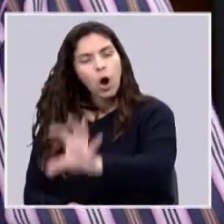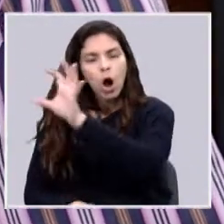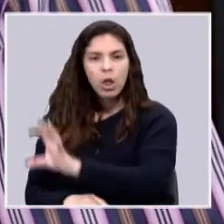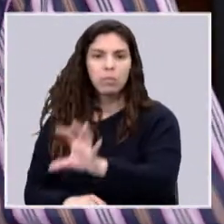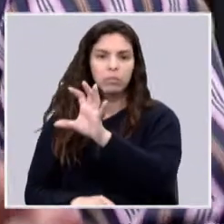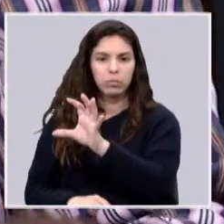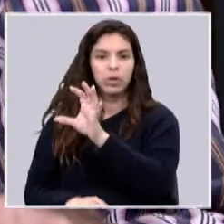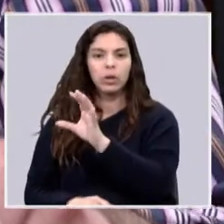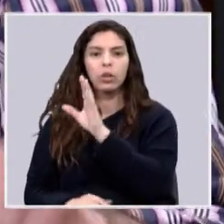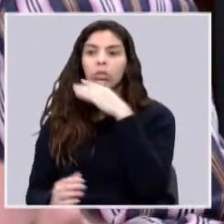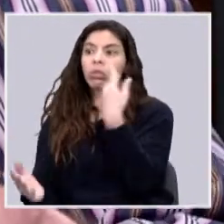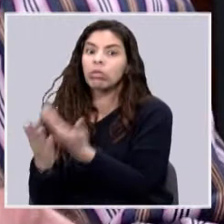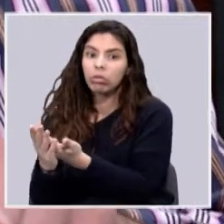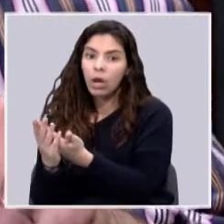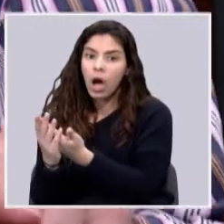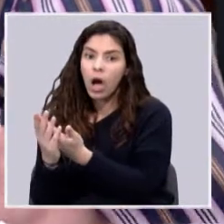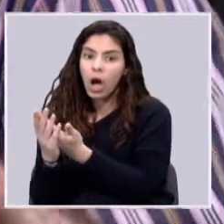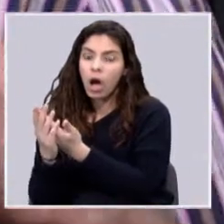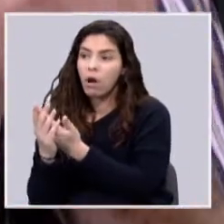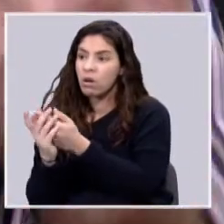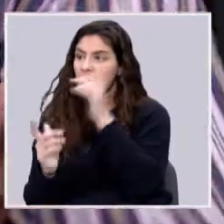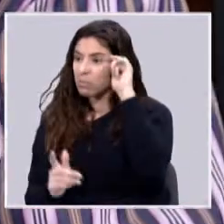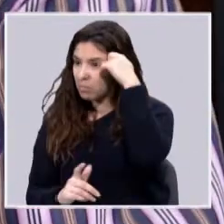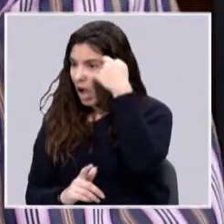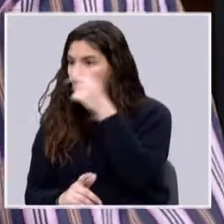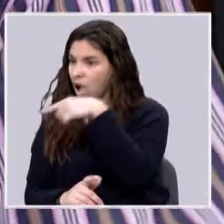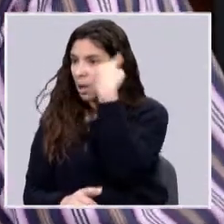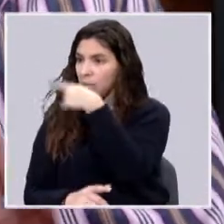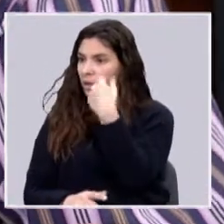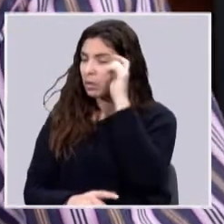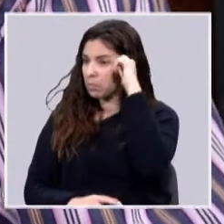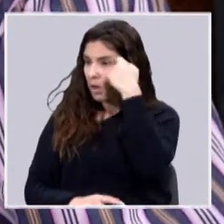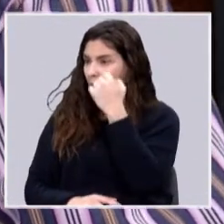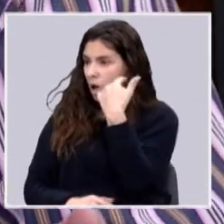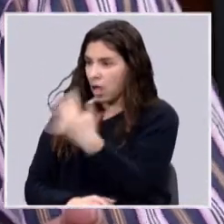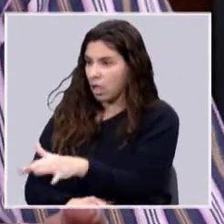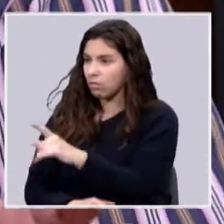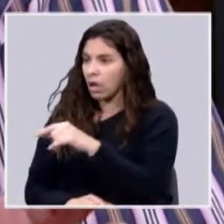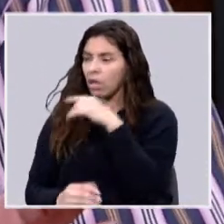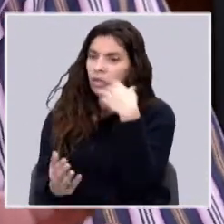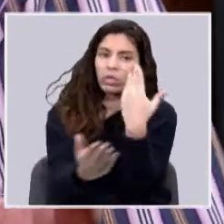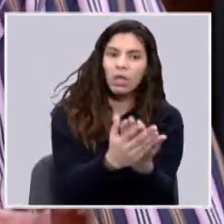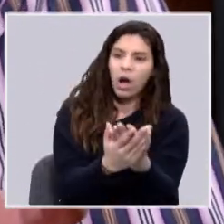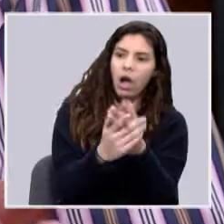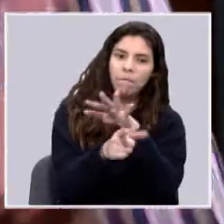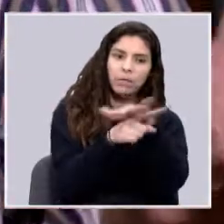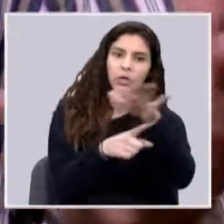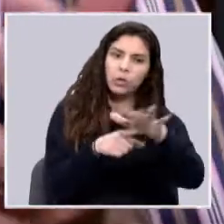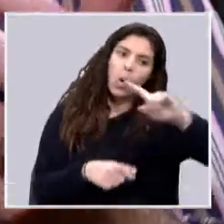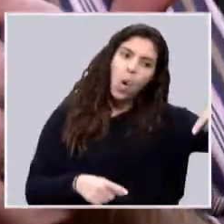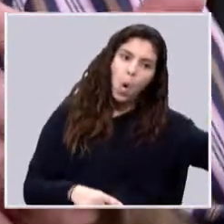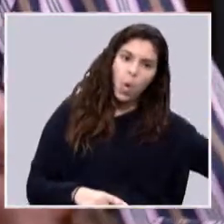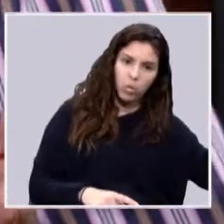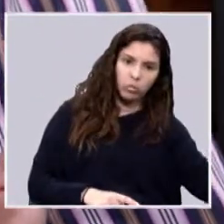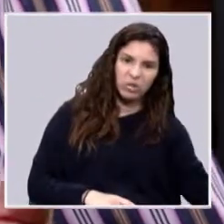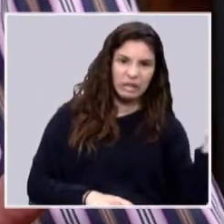vossa imagem, porque essa má imagem repercute-se em todos. Claro. Portanto, um mau aquário é uma montra péssima